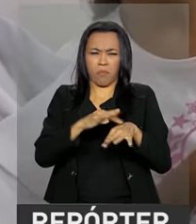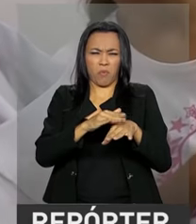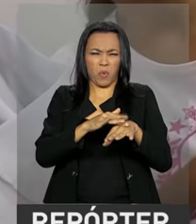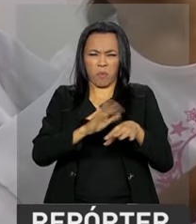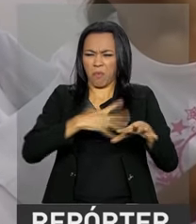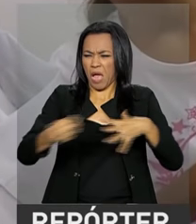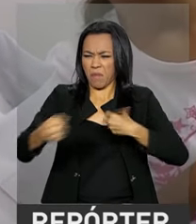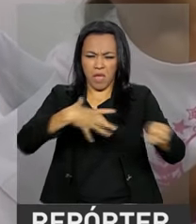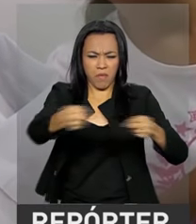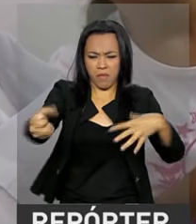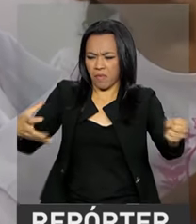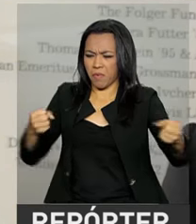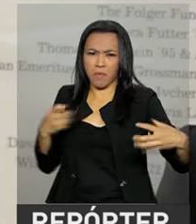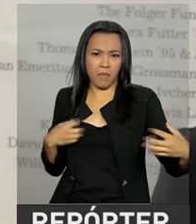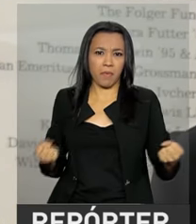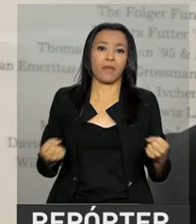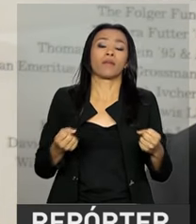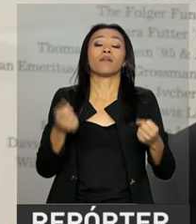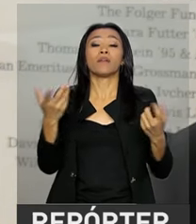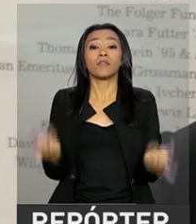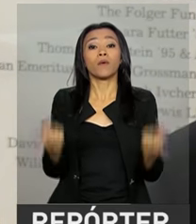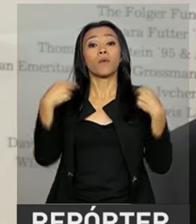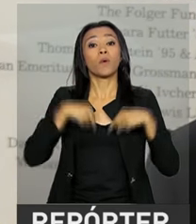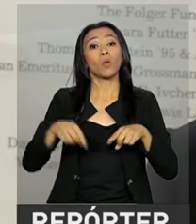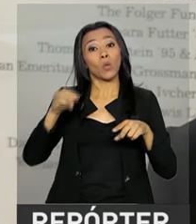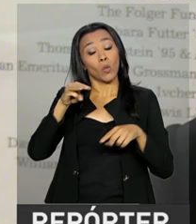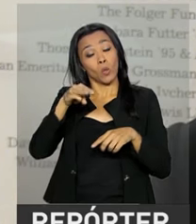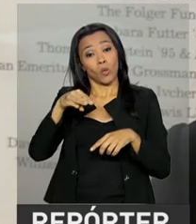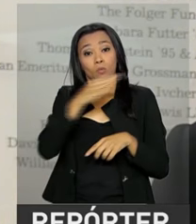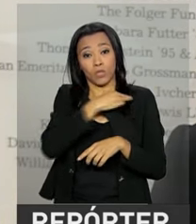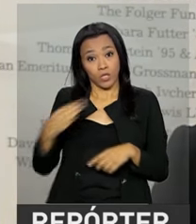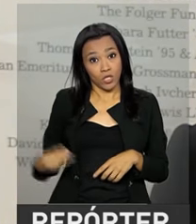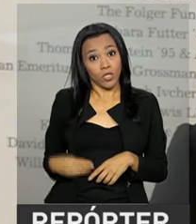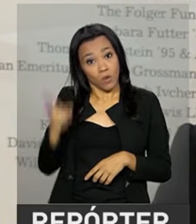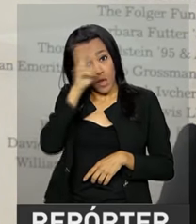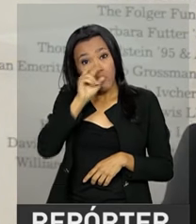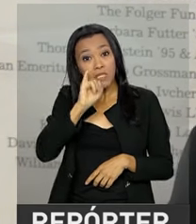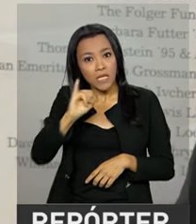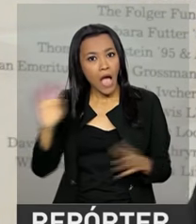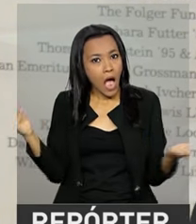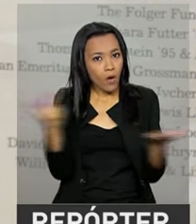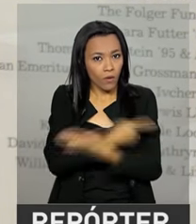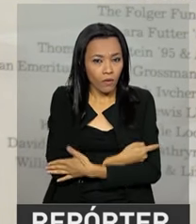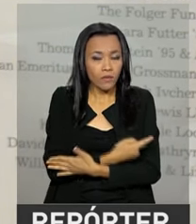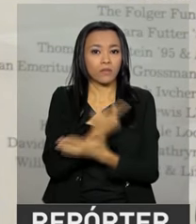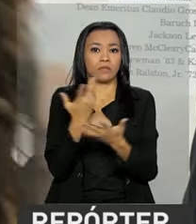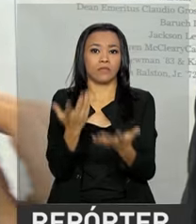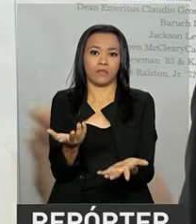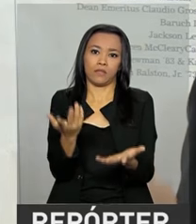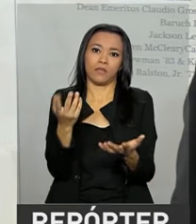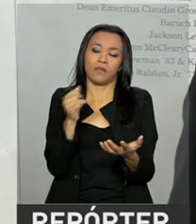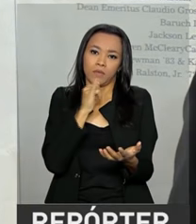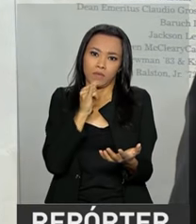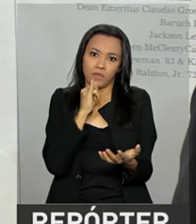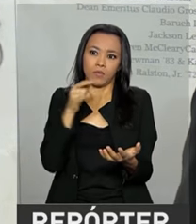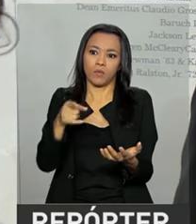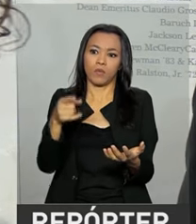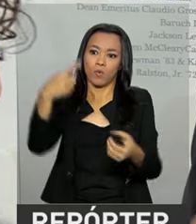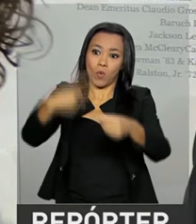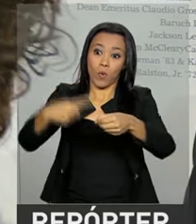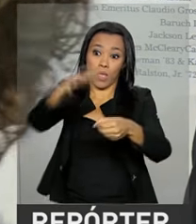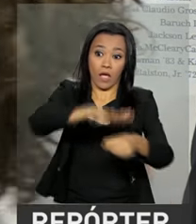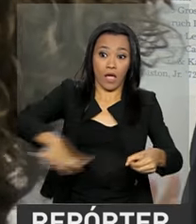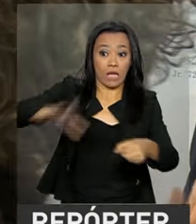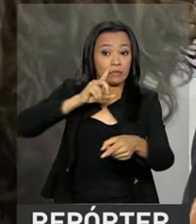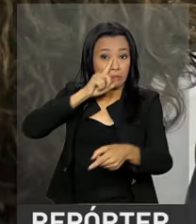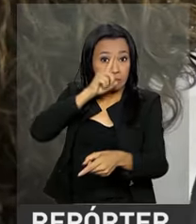tenda vários pacientes o ministro lembrou que aconteceu em fatos novos como uma cidade muito populosa ser classificada como área de